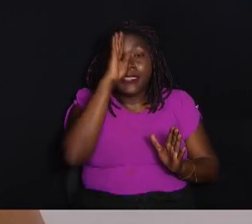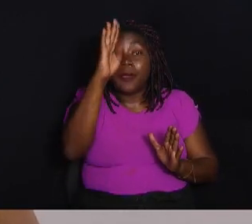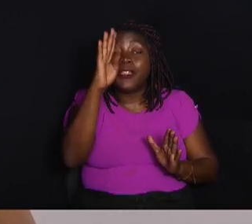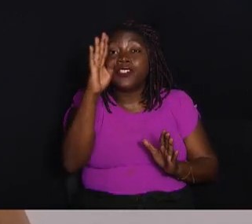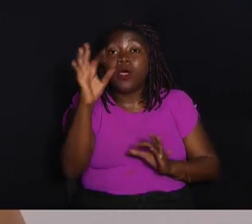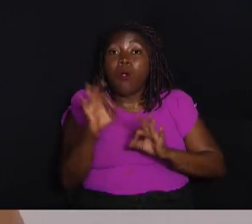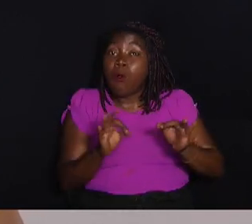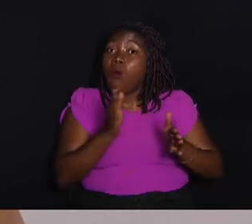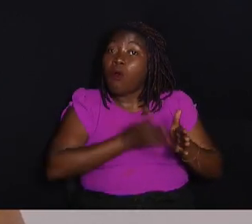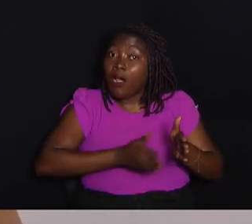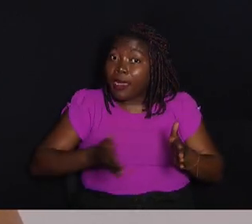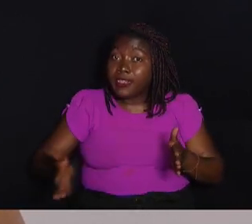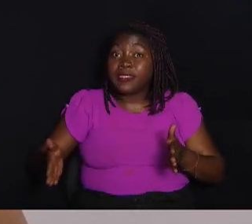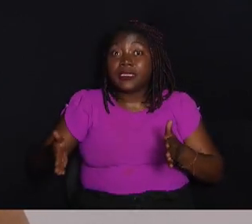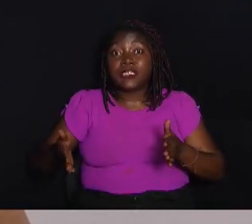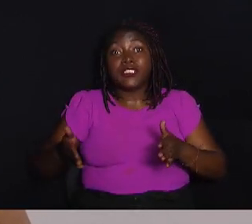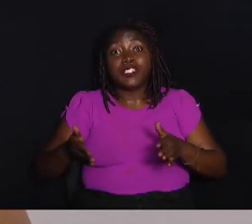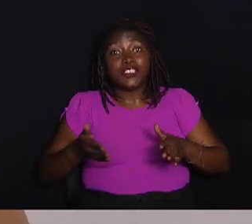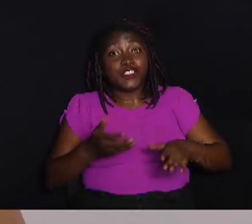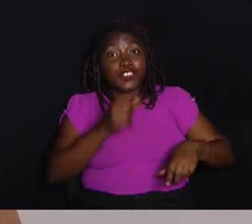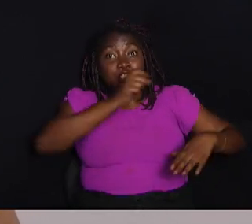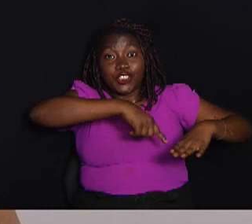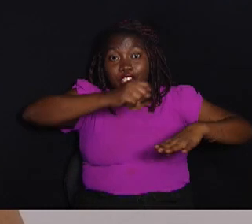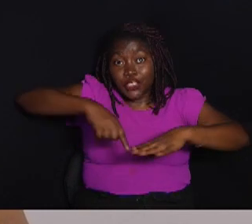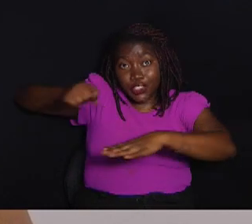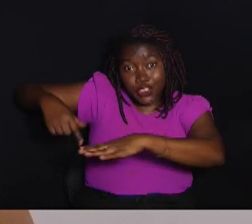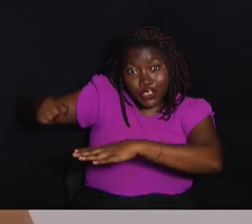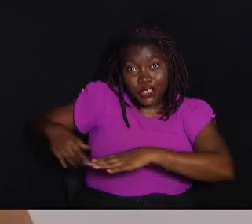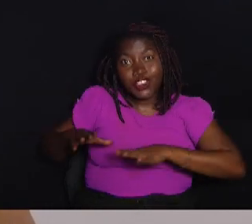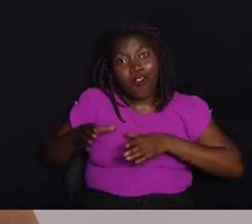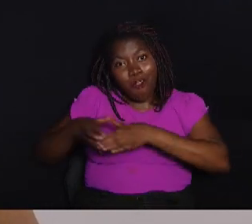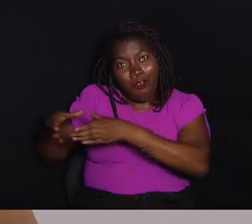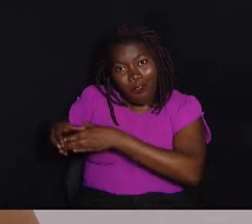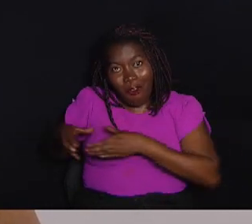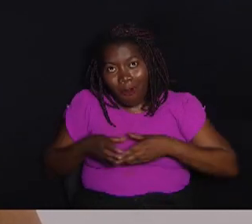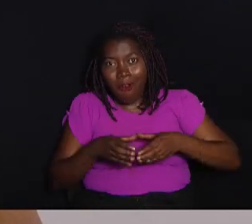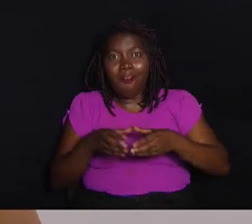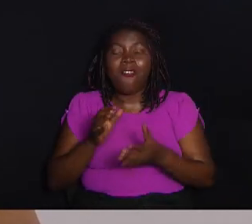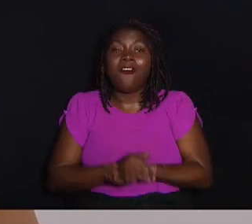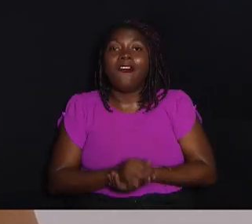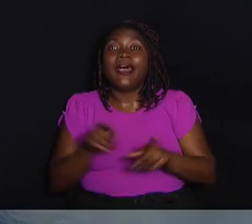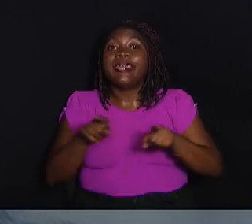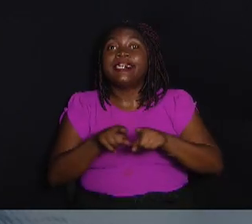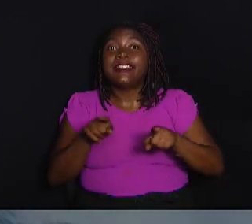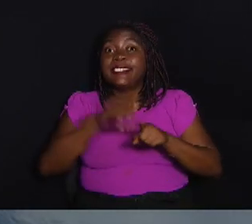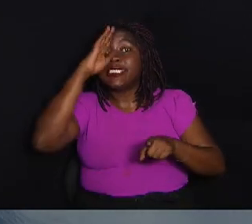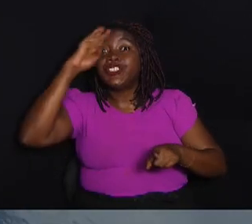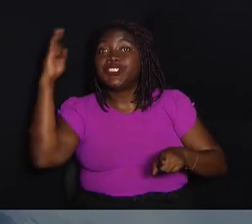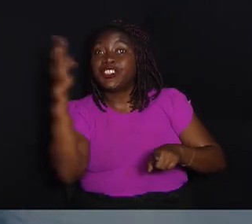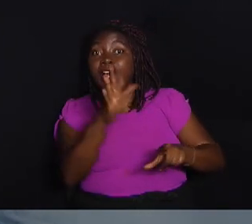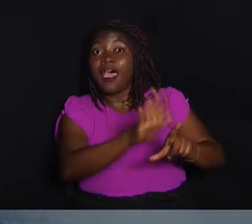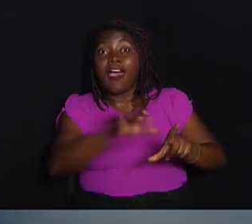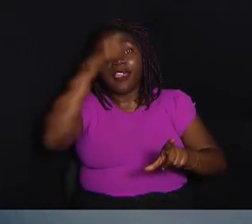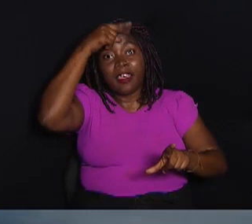organização de hortas comunitárias né Nós destinamos também para pra área da da